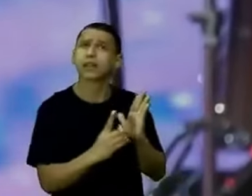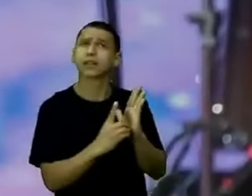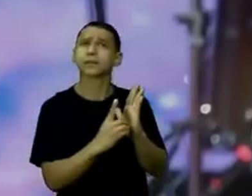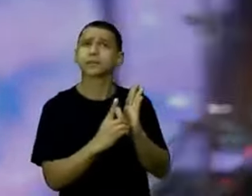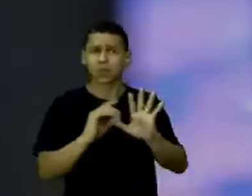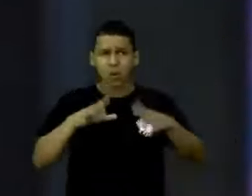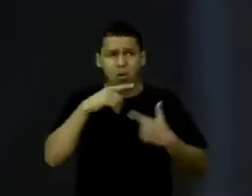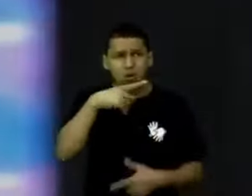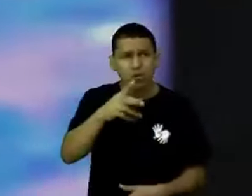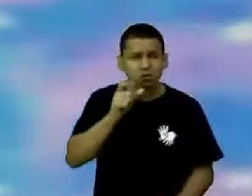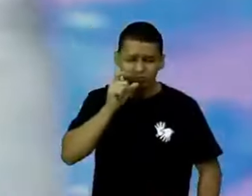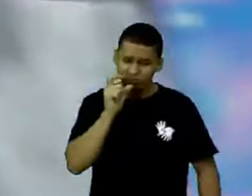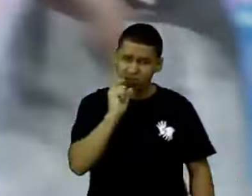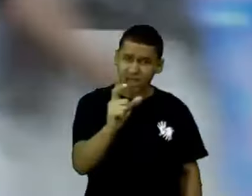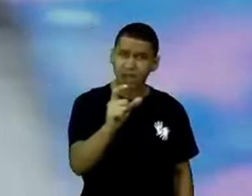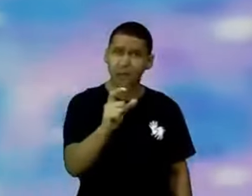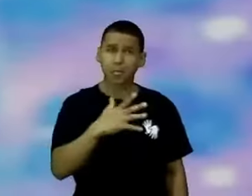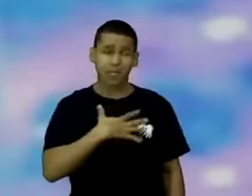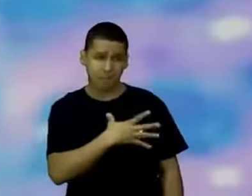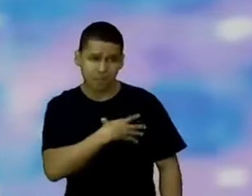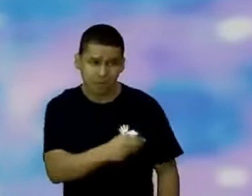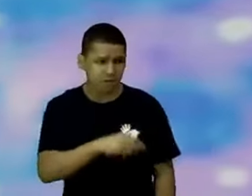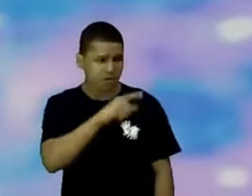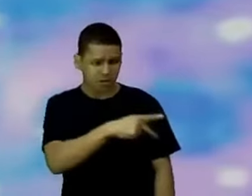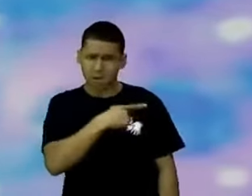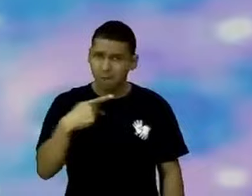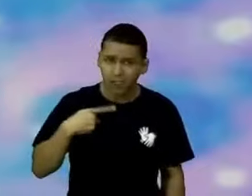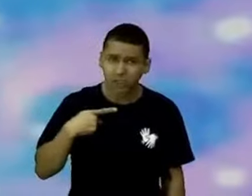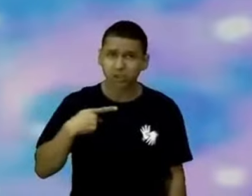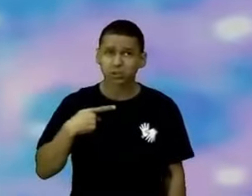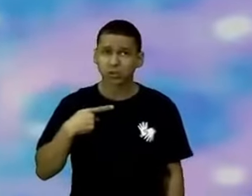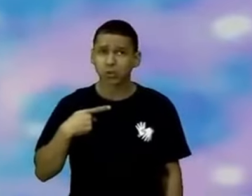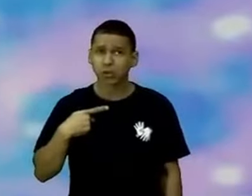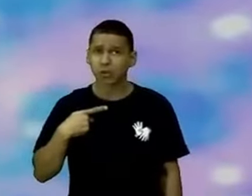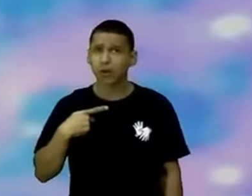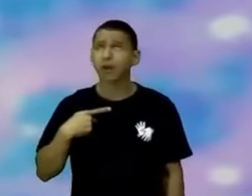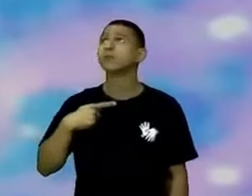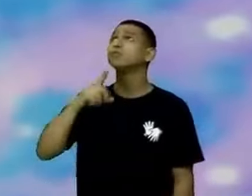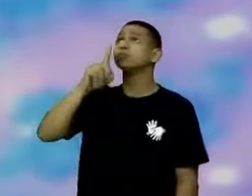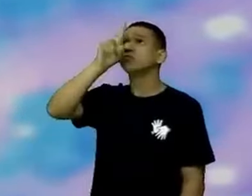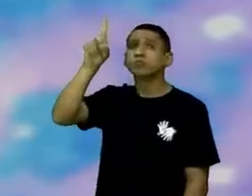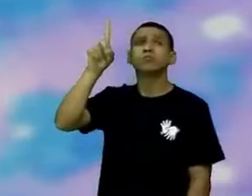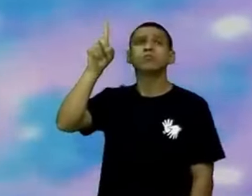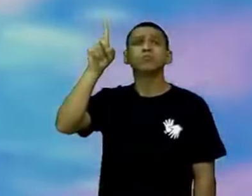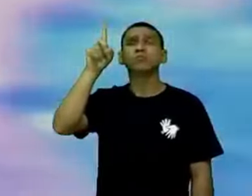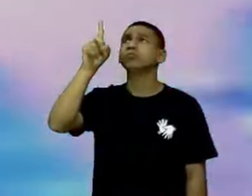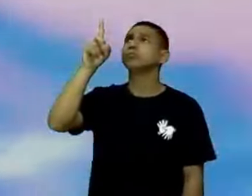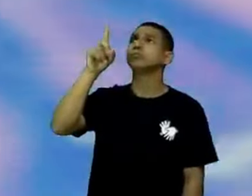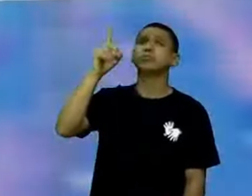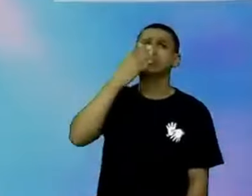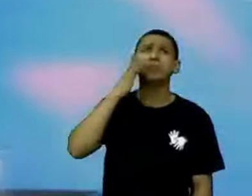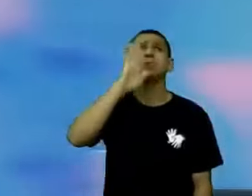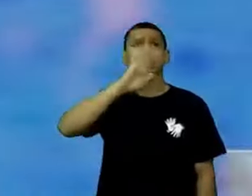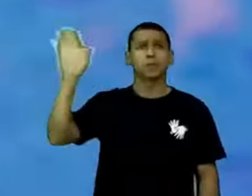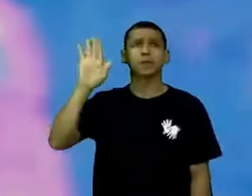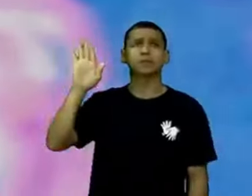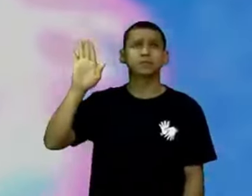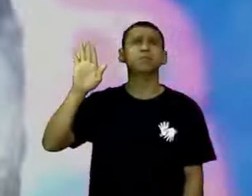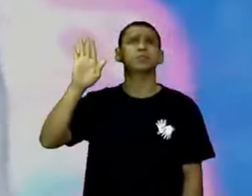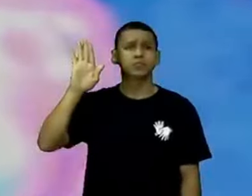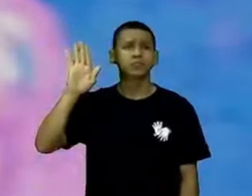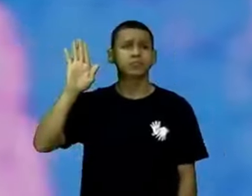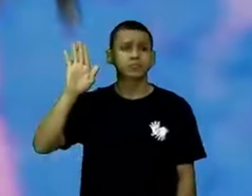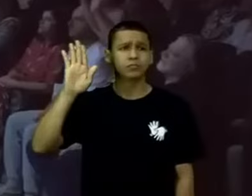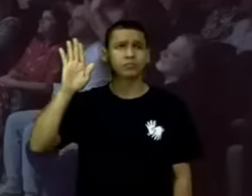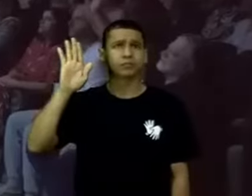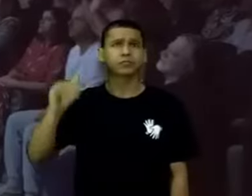tu abre a boca aqui dentro e fala, meu filho vai ser pastor, ele pode estar nas drogas agora. O reino espiritual pegou a palavra, já está assinado e ninguém